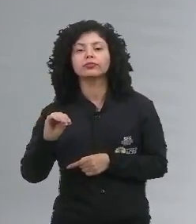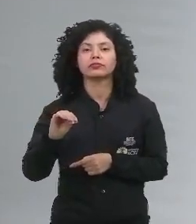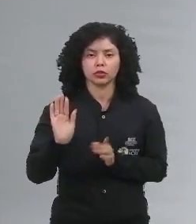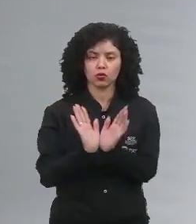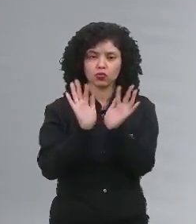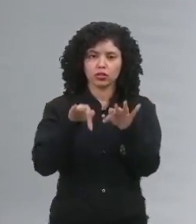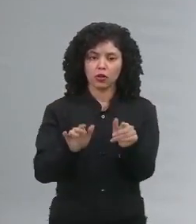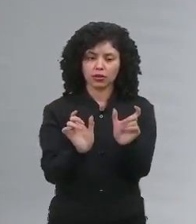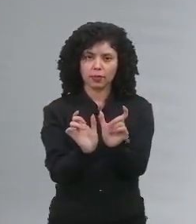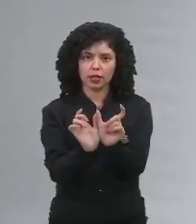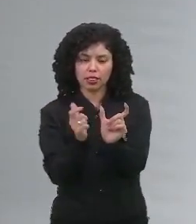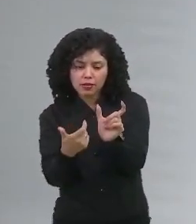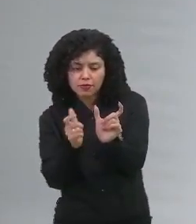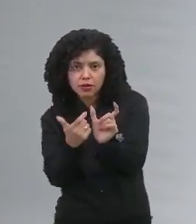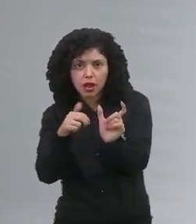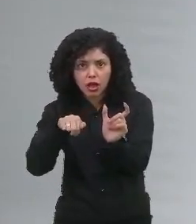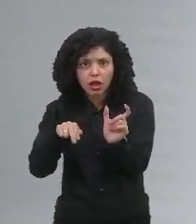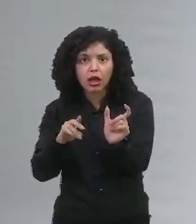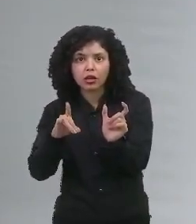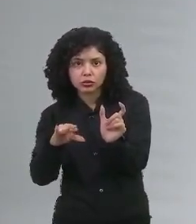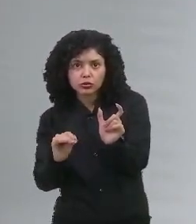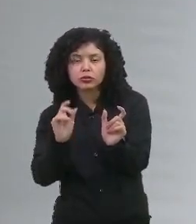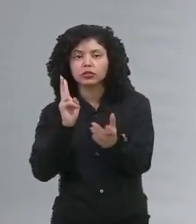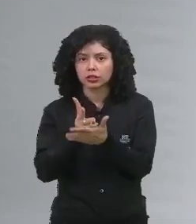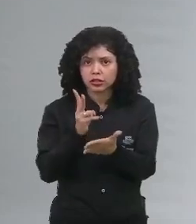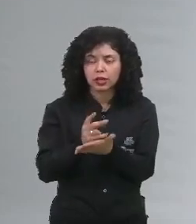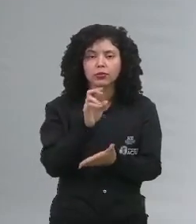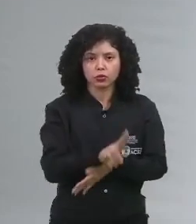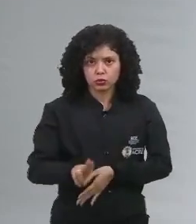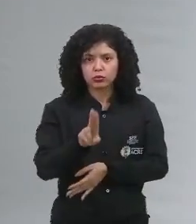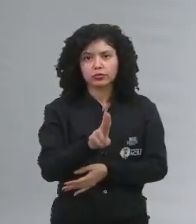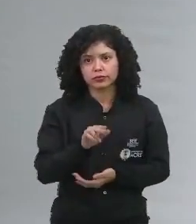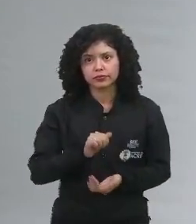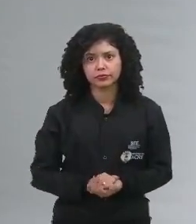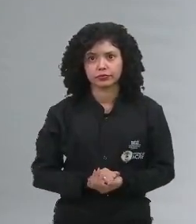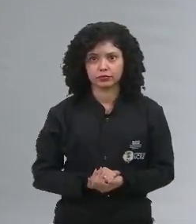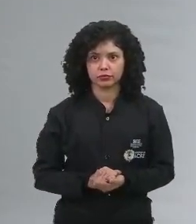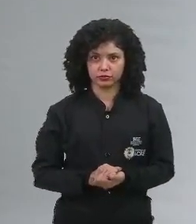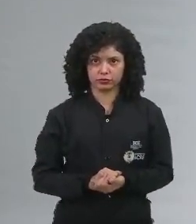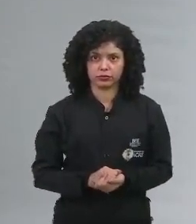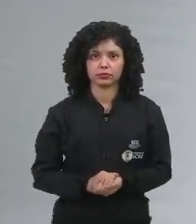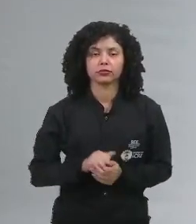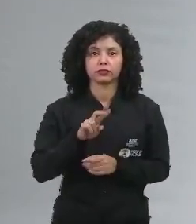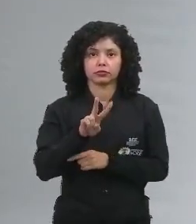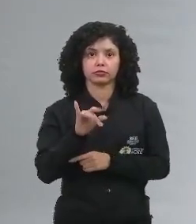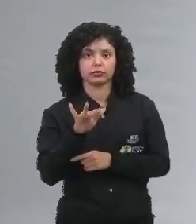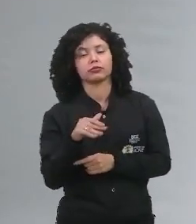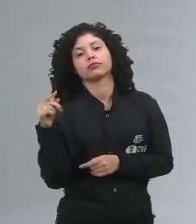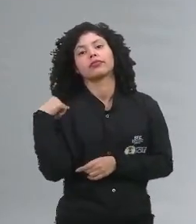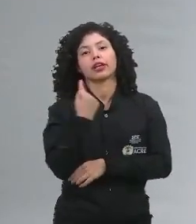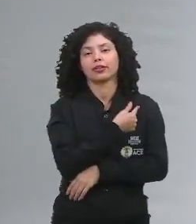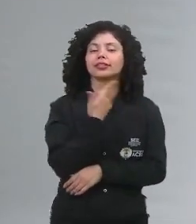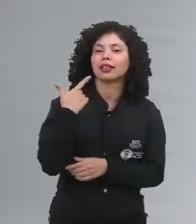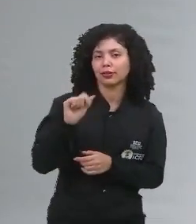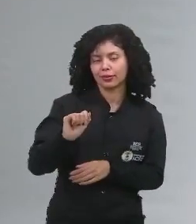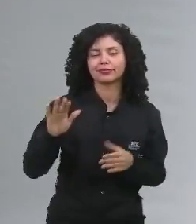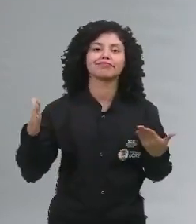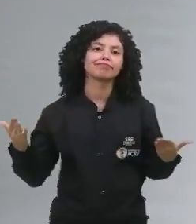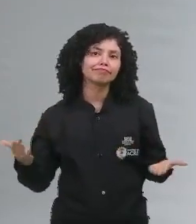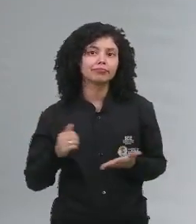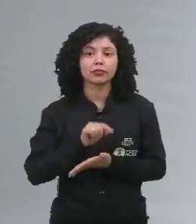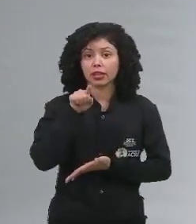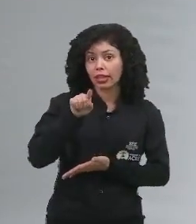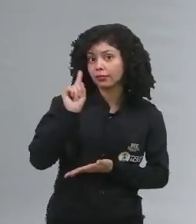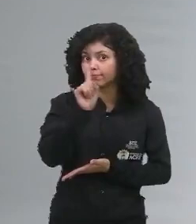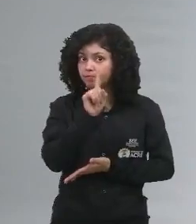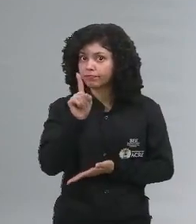andando, partindo. Então, nós temos essa necessidade de estar usando o gerúndio. É um vício nosso já na nossa linguagem. Eles